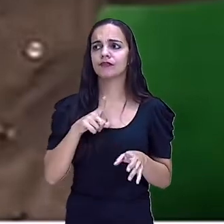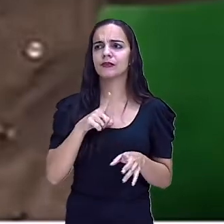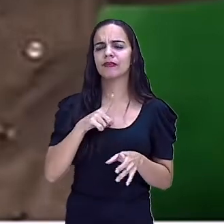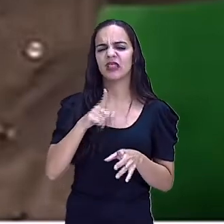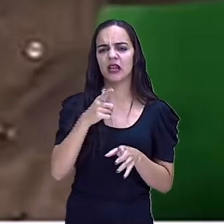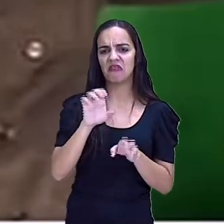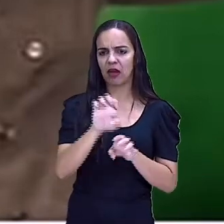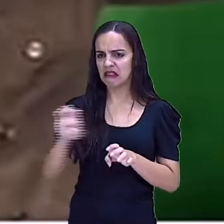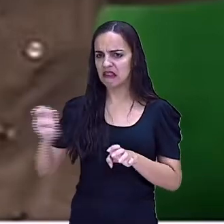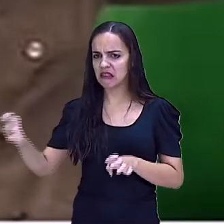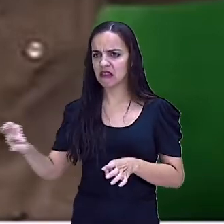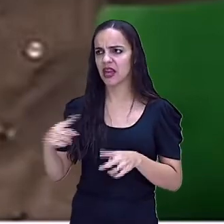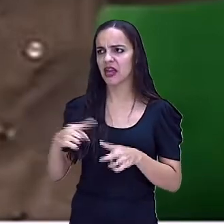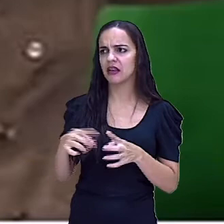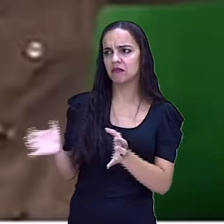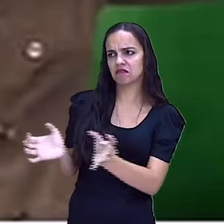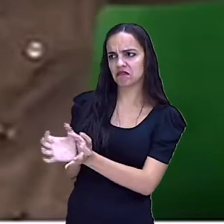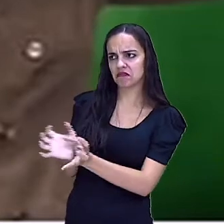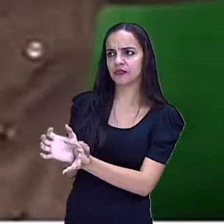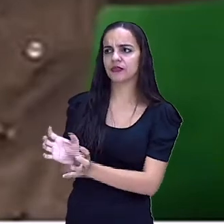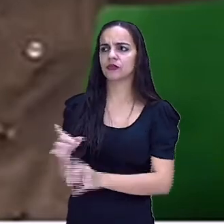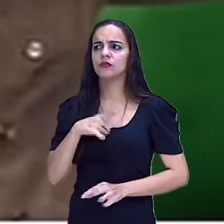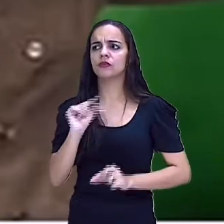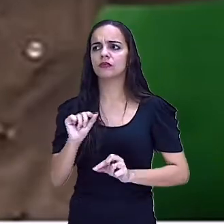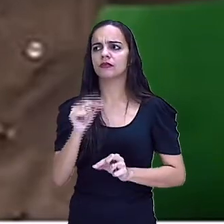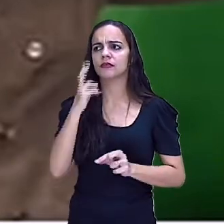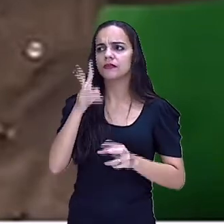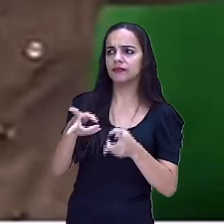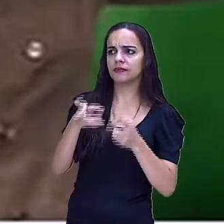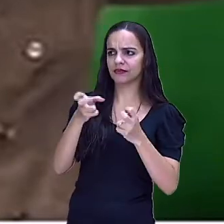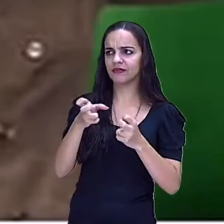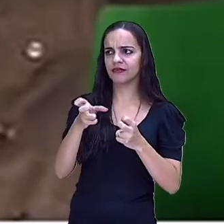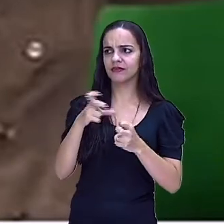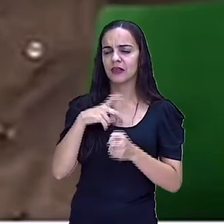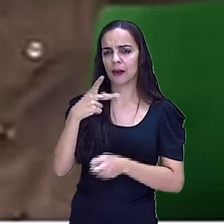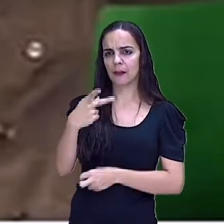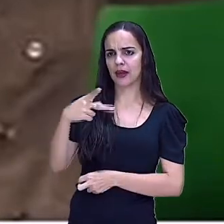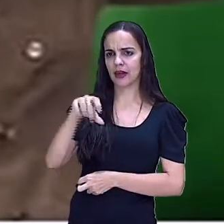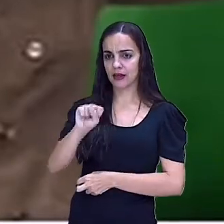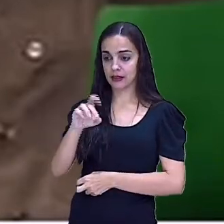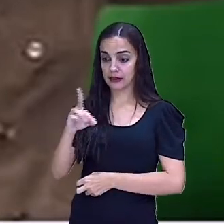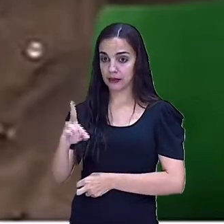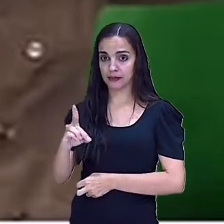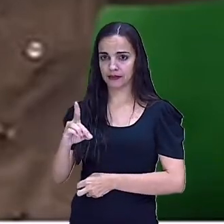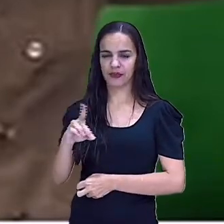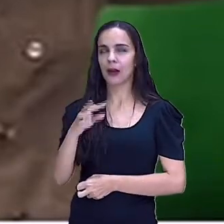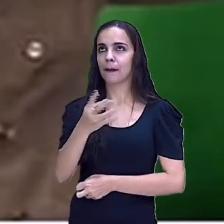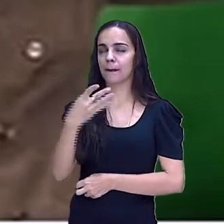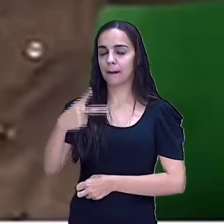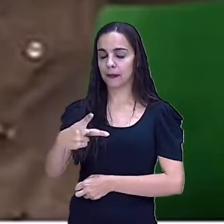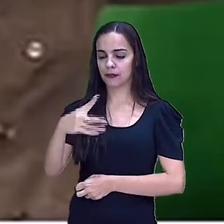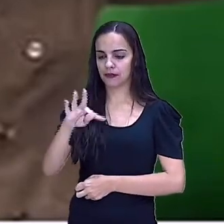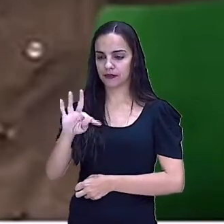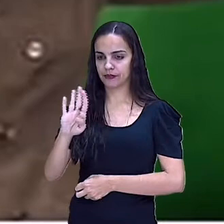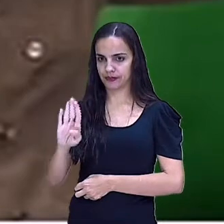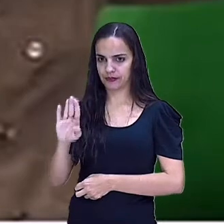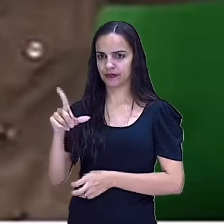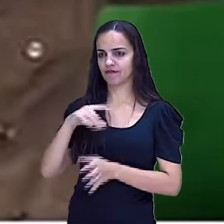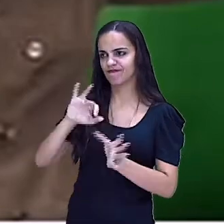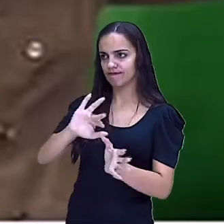esquerda. Com isso, o PCB foi colocado na ilegalidade e seus políticos foram